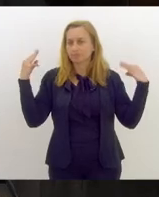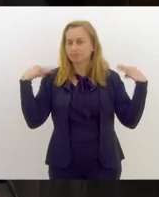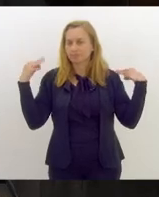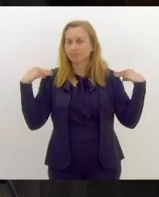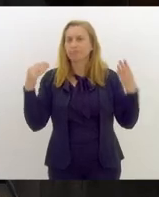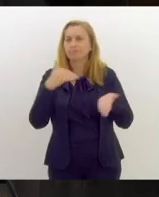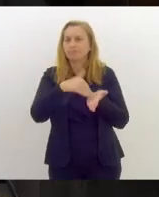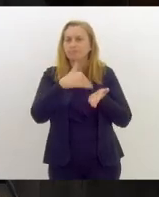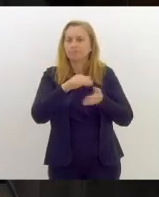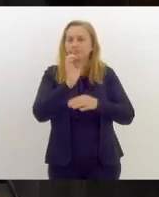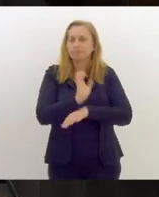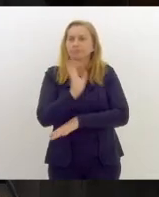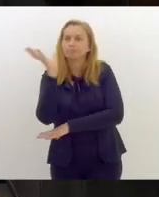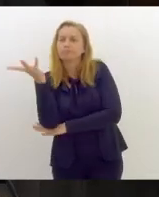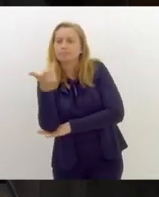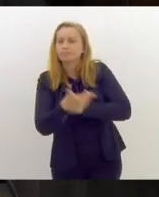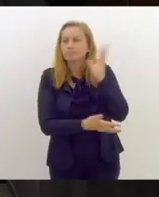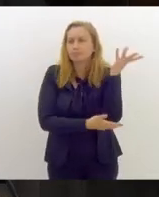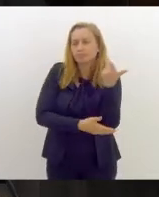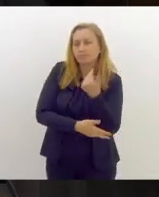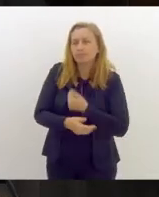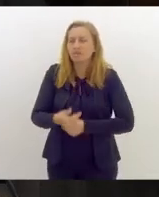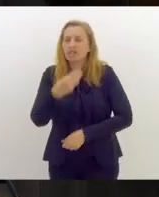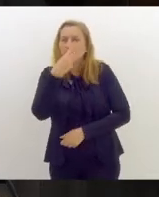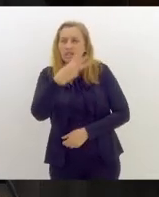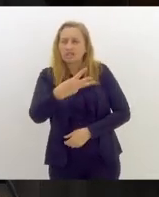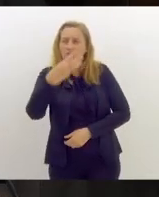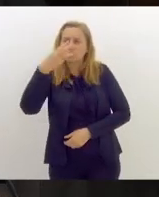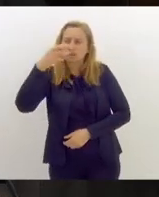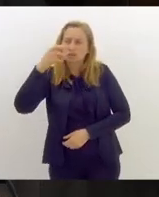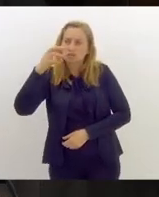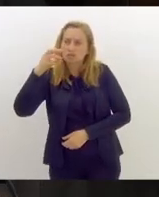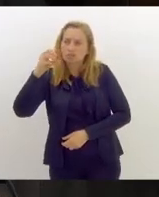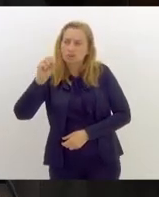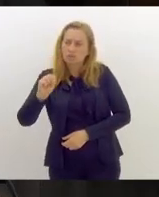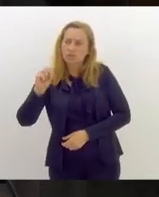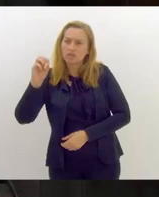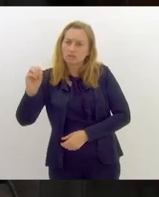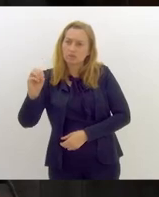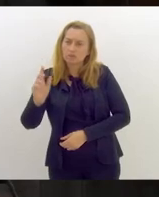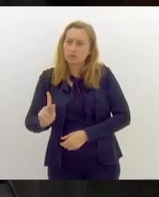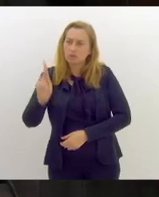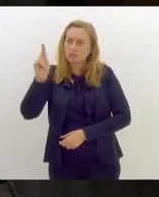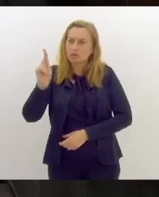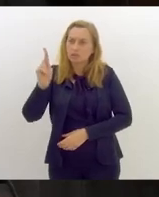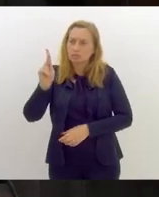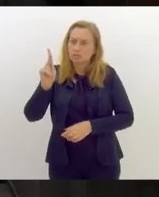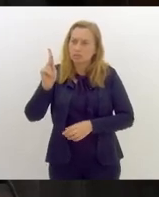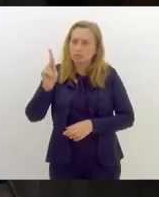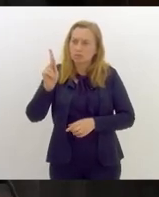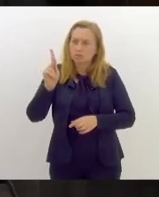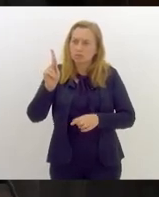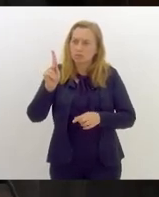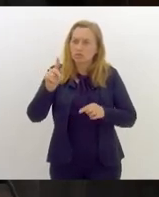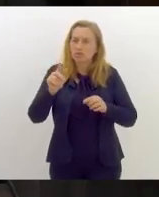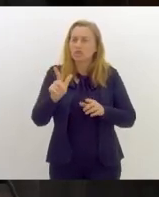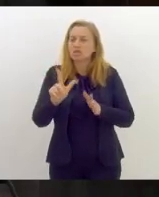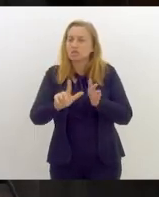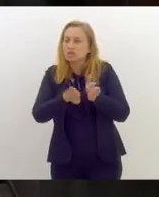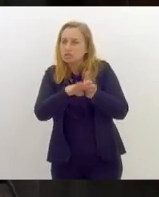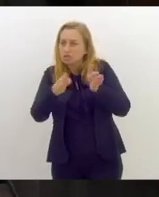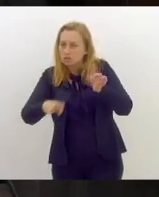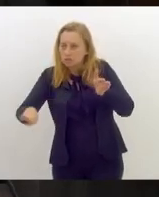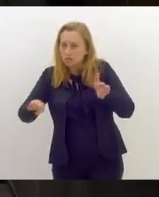da Secretaria de Estado do ambiente uma superfície de 381 Km quadrados de espelho d'água bilhões de